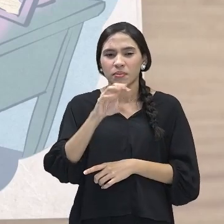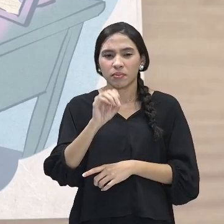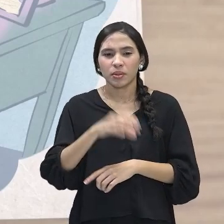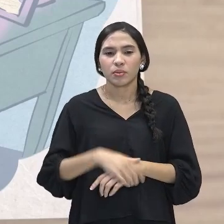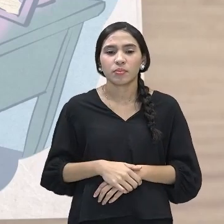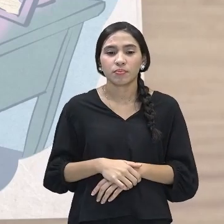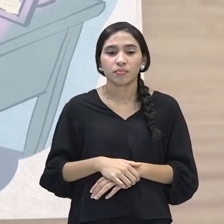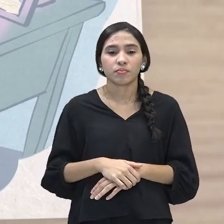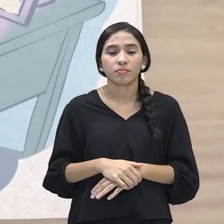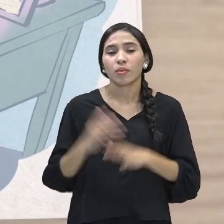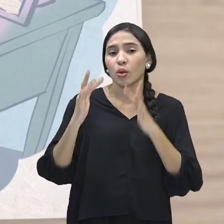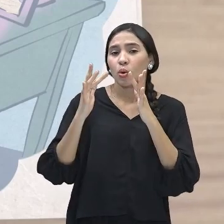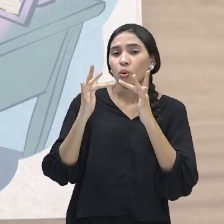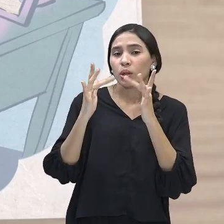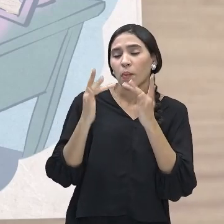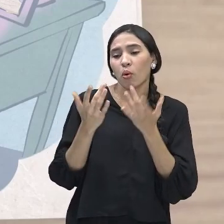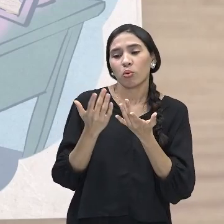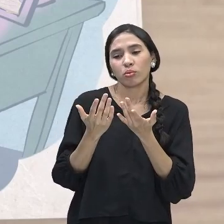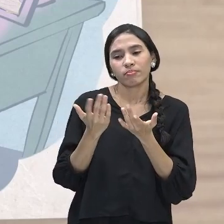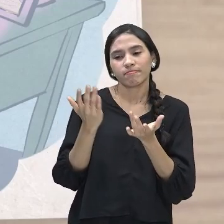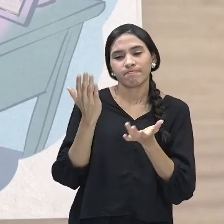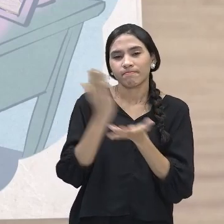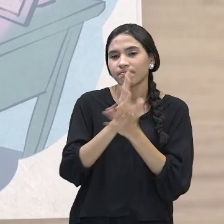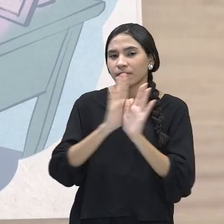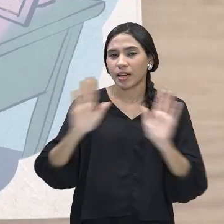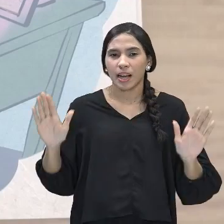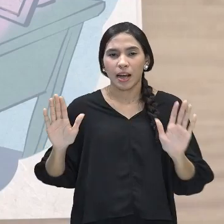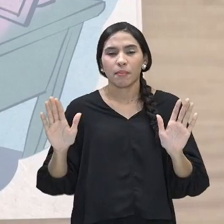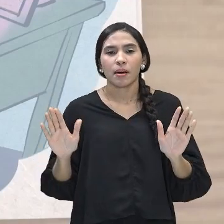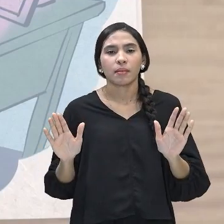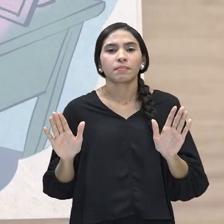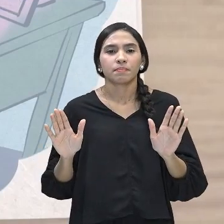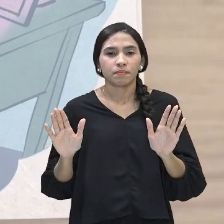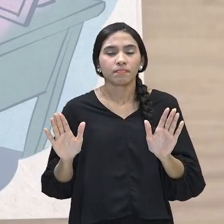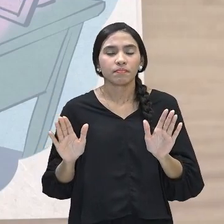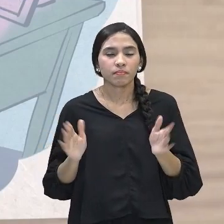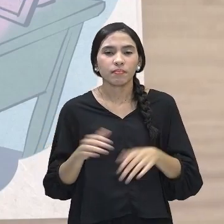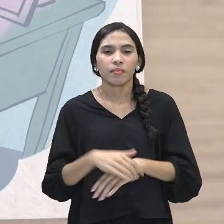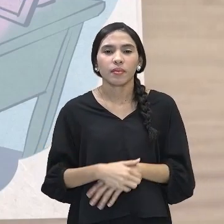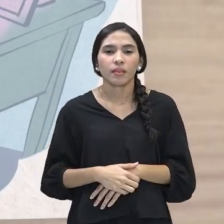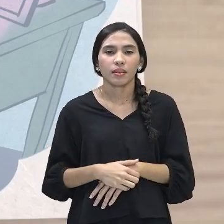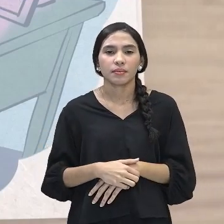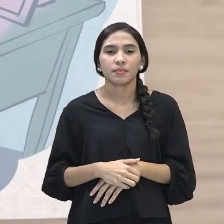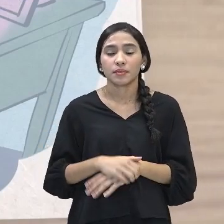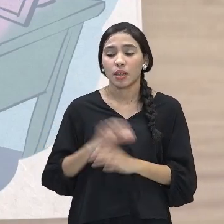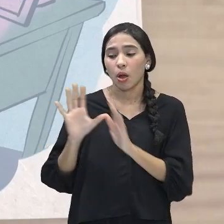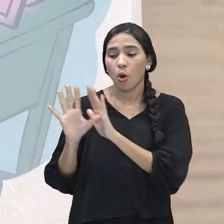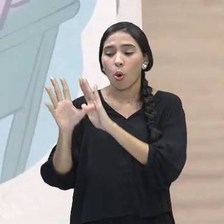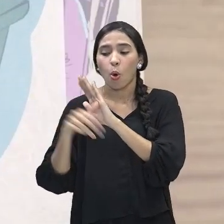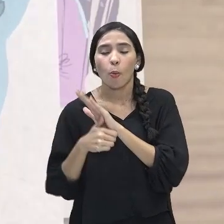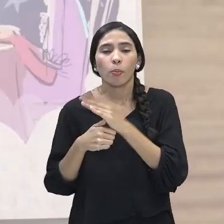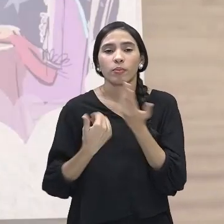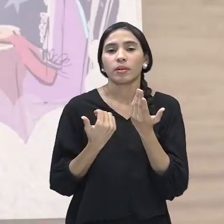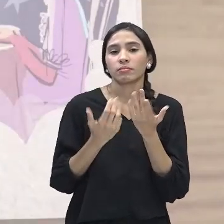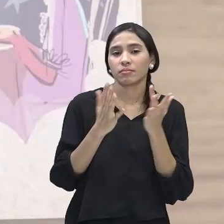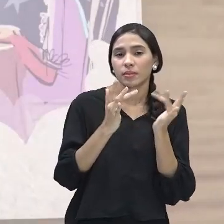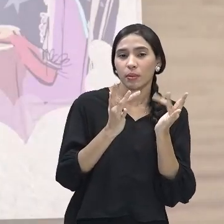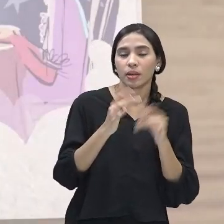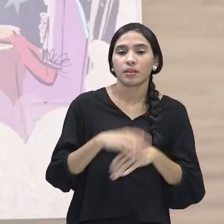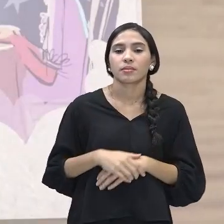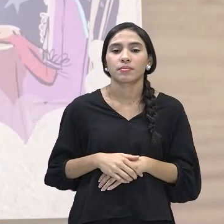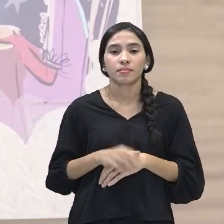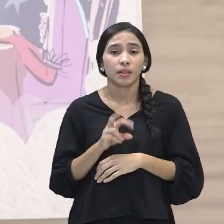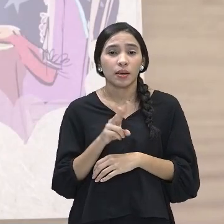O namoro termina quando Glória, ao contrário de Macabea, bonita e esperta, rouba seu namorado. Quando vai